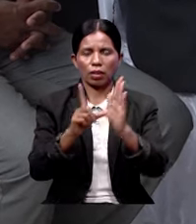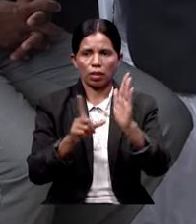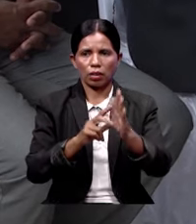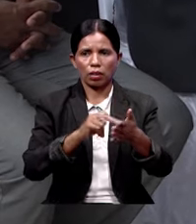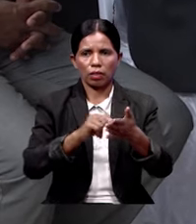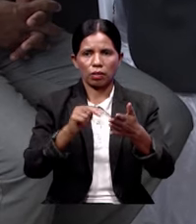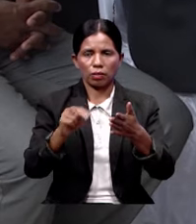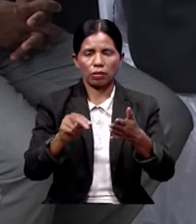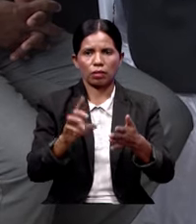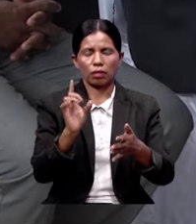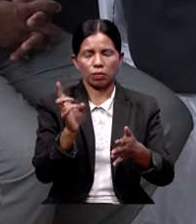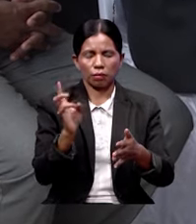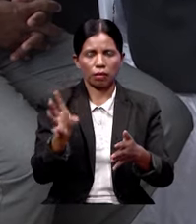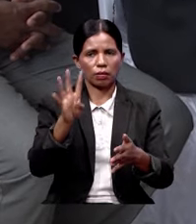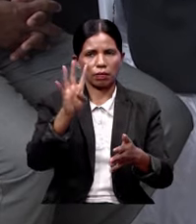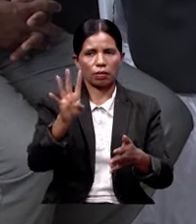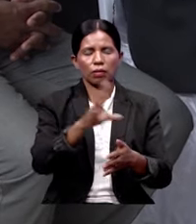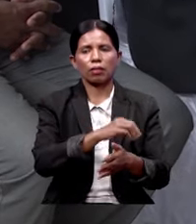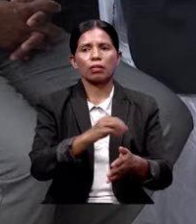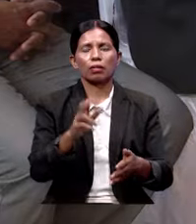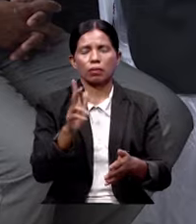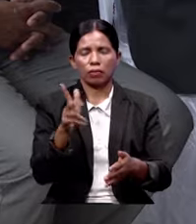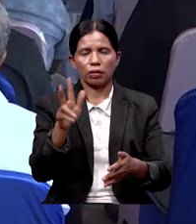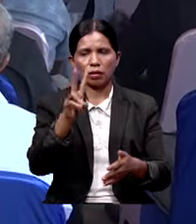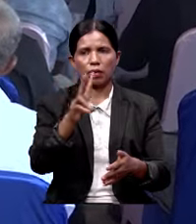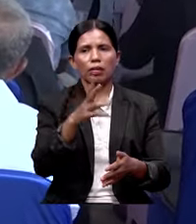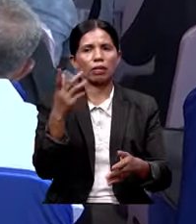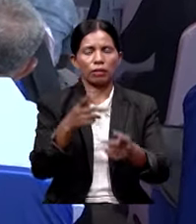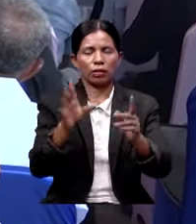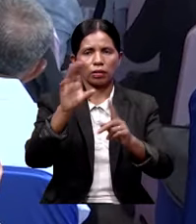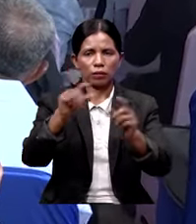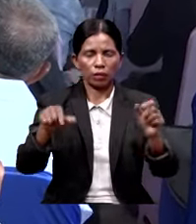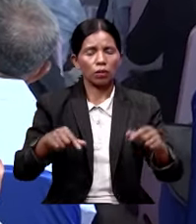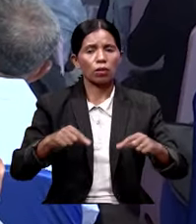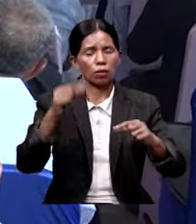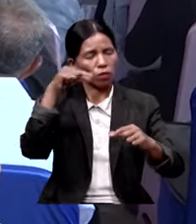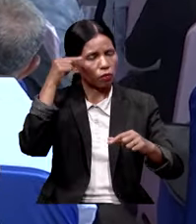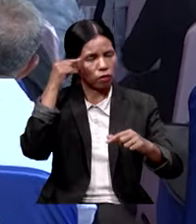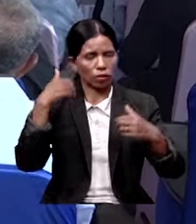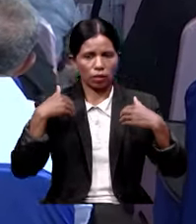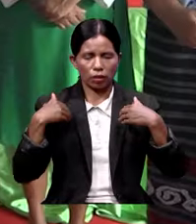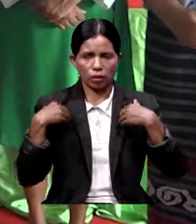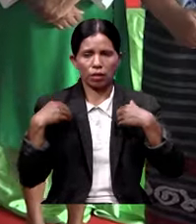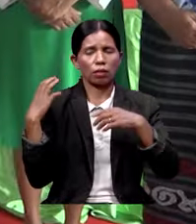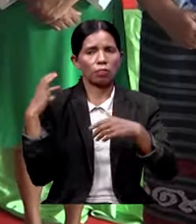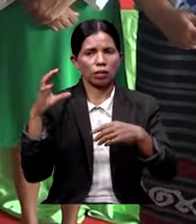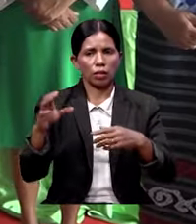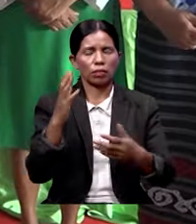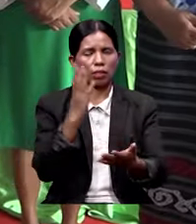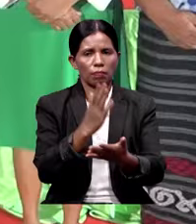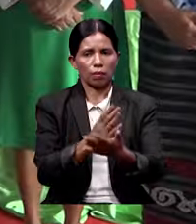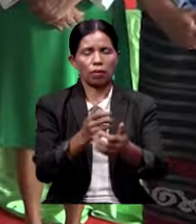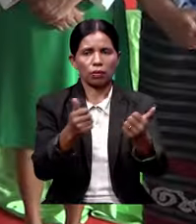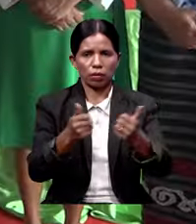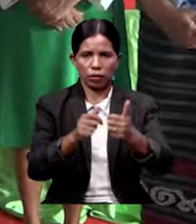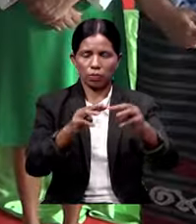número Valu Resinghat ba Raring Roronu Resintolu, INB, chefe de governo e a competência tomak atu nomeia no exonera autoridade